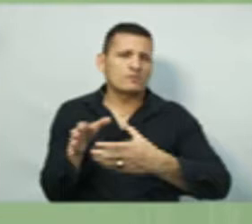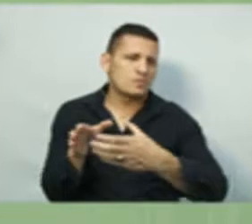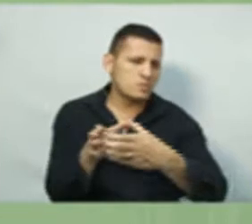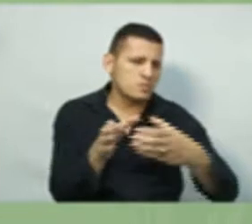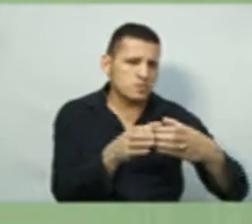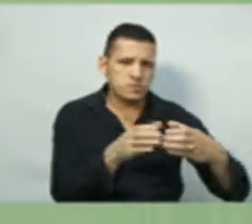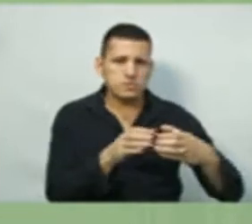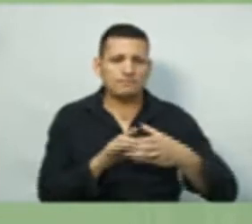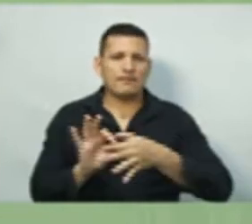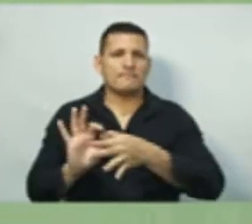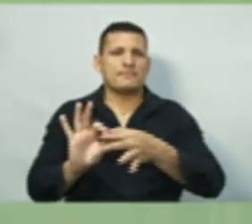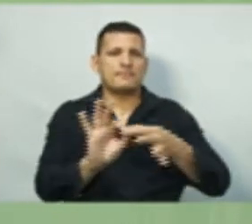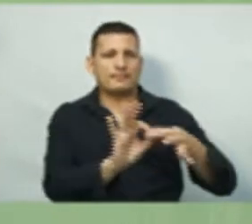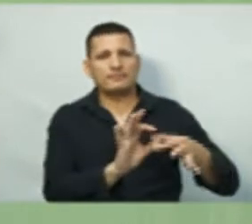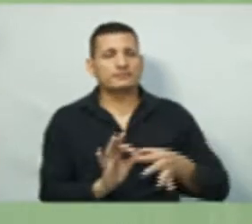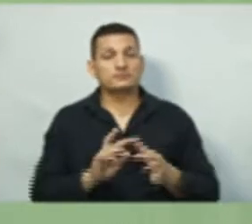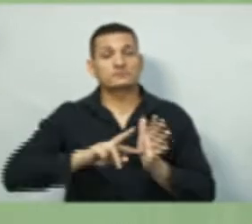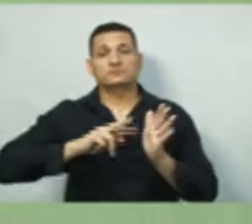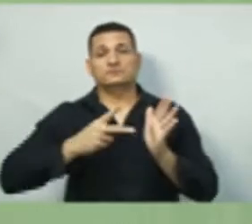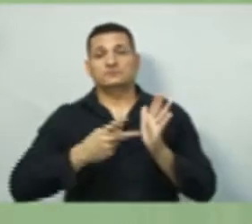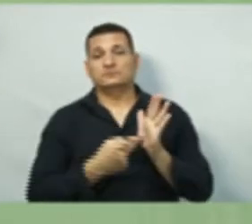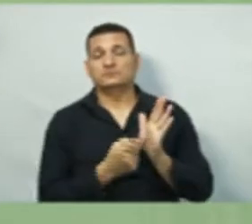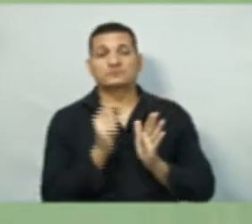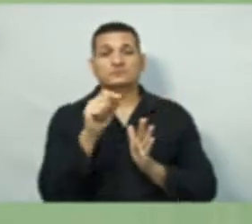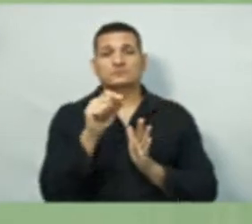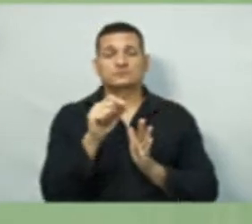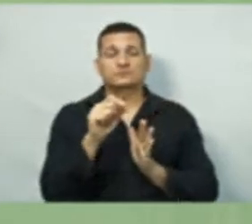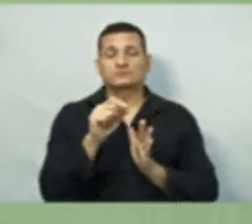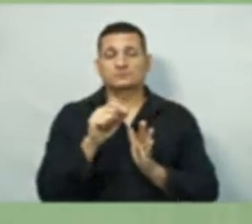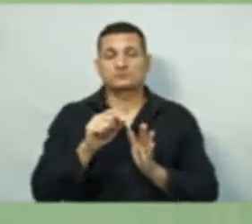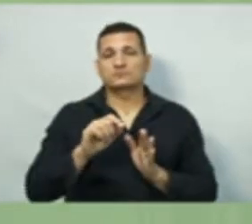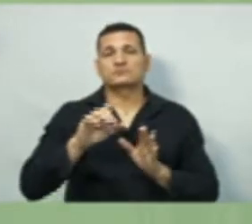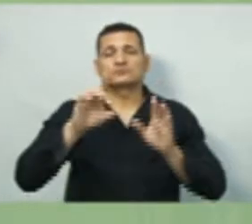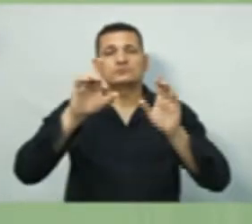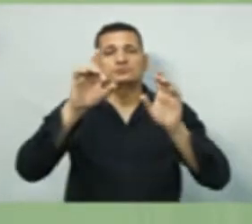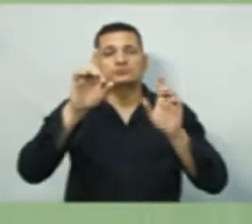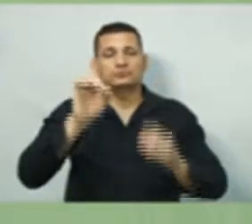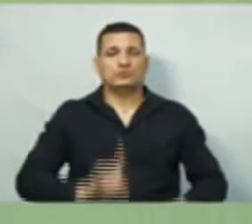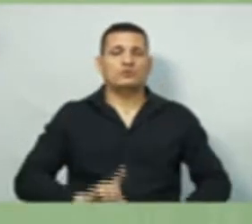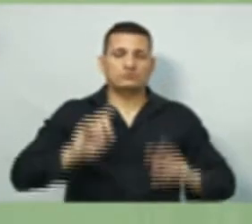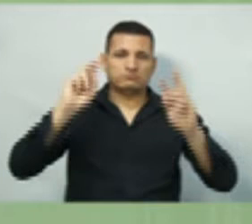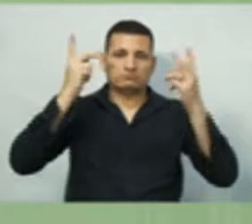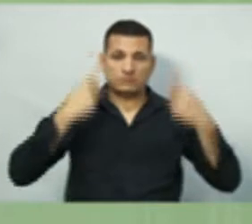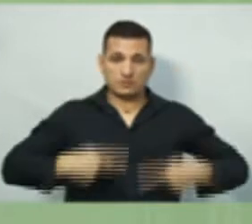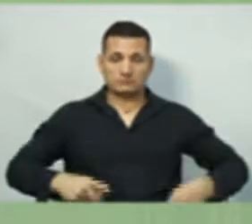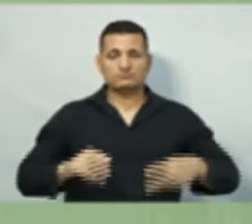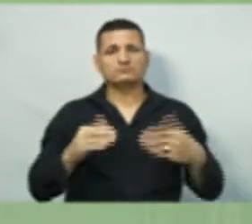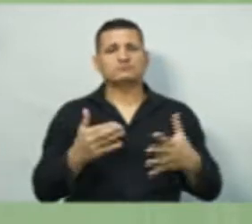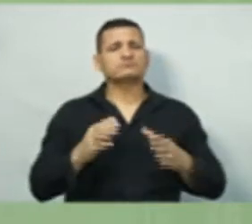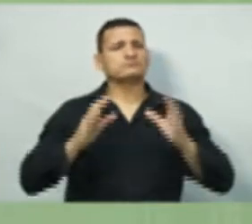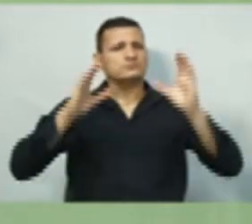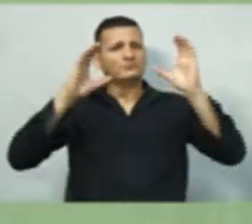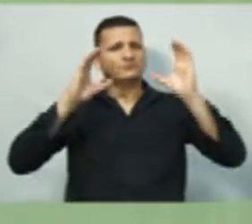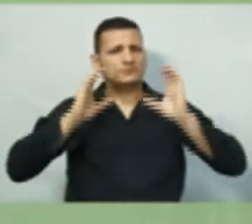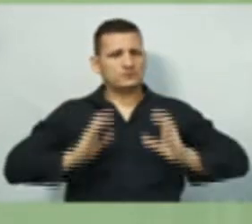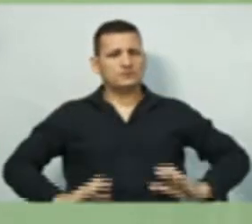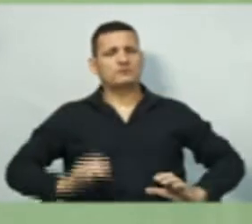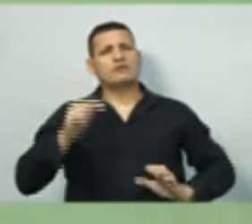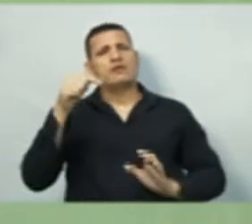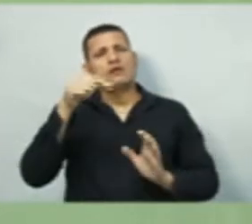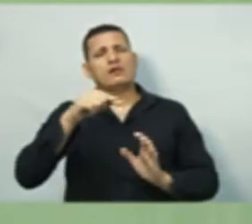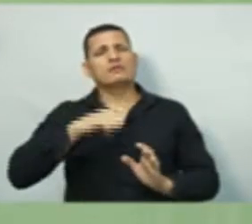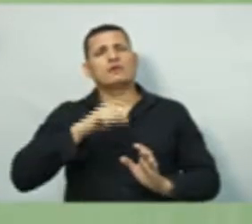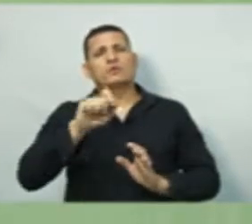a concretização dos direitos humanos. Então, a cidadania, nós vimos aqui que ela vem a